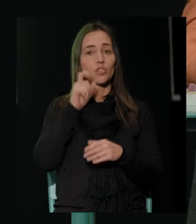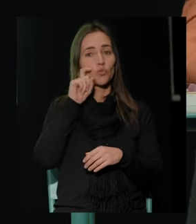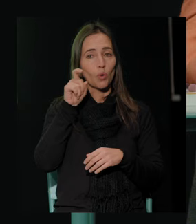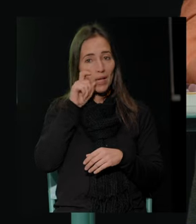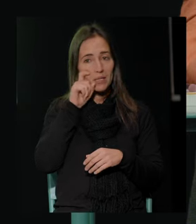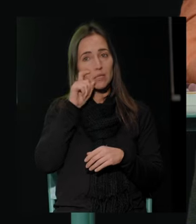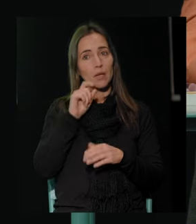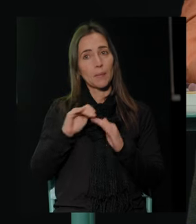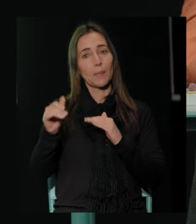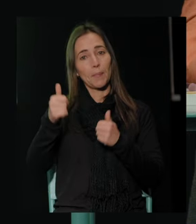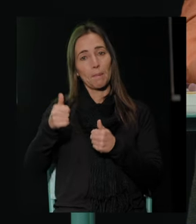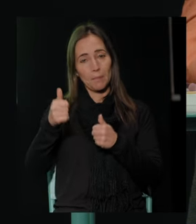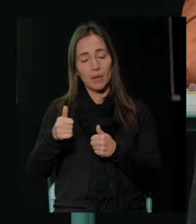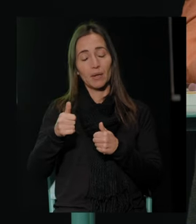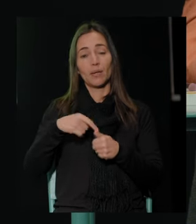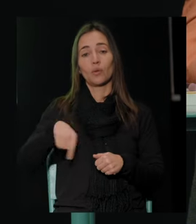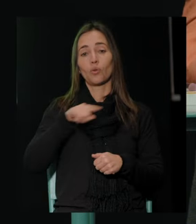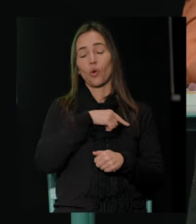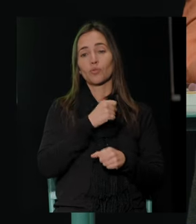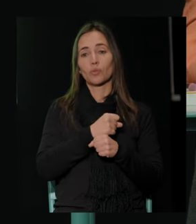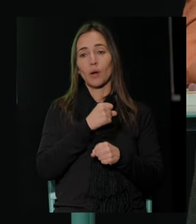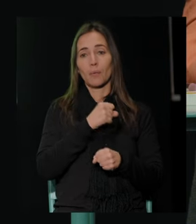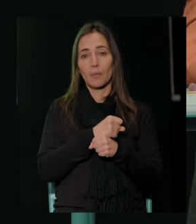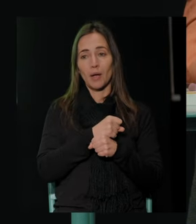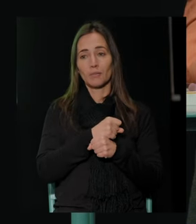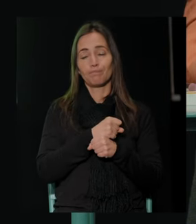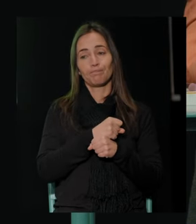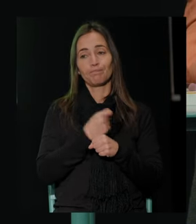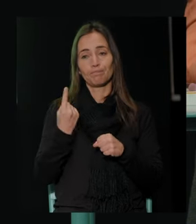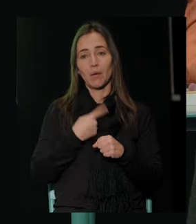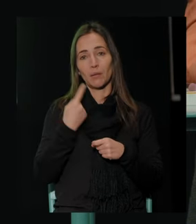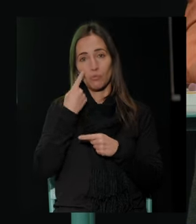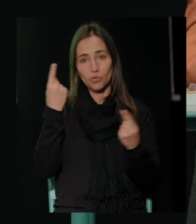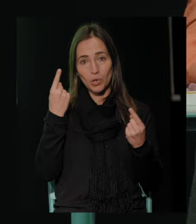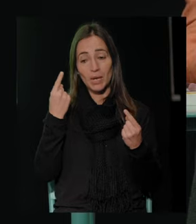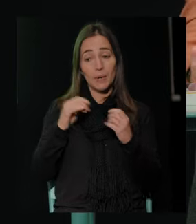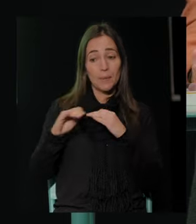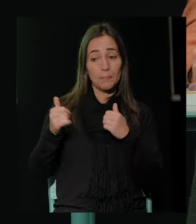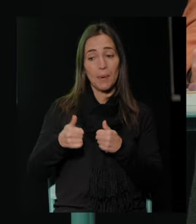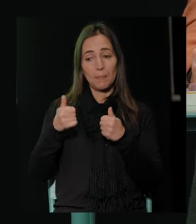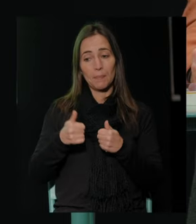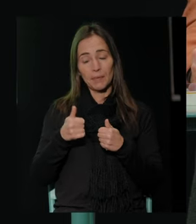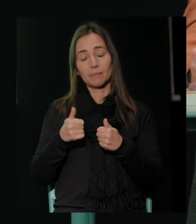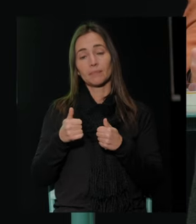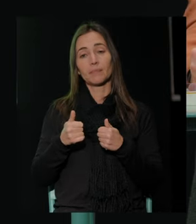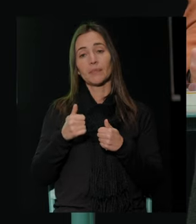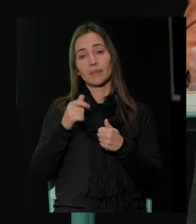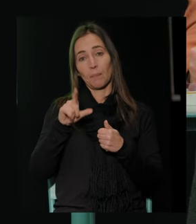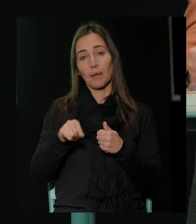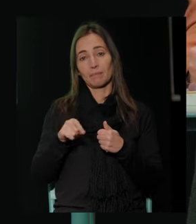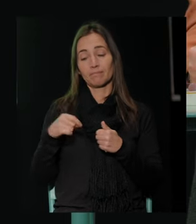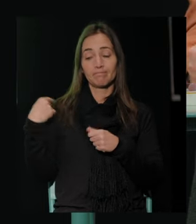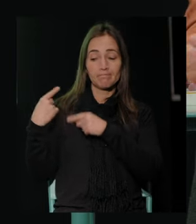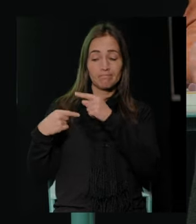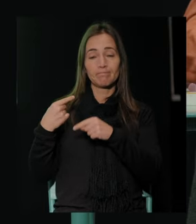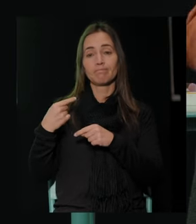estabilidade. E o nosso papel aí entra um bocadinho em mostrar que essa estabilidade vem também do bem-estar ecológico.